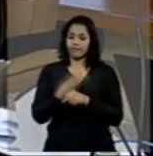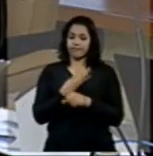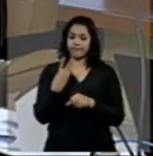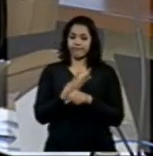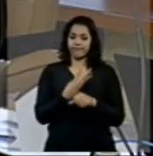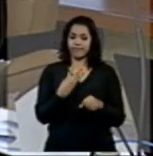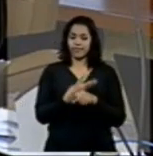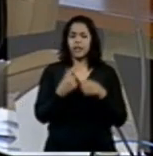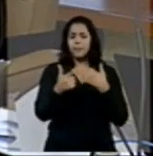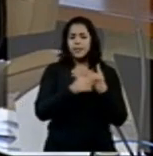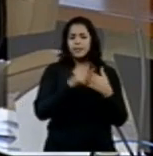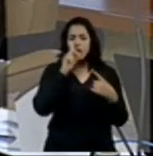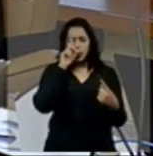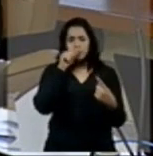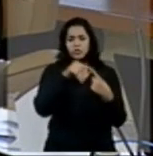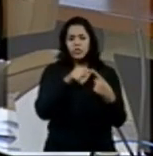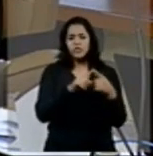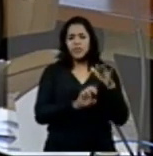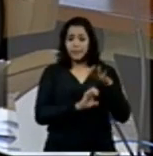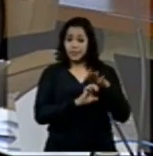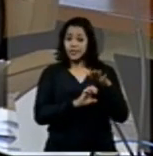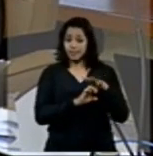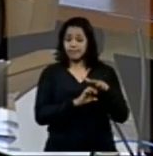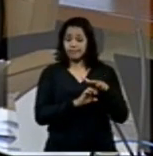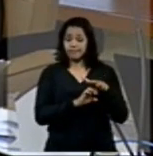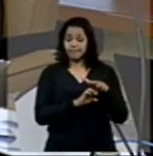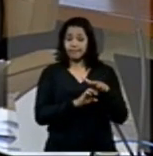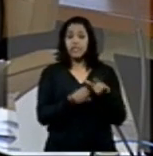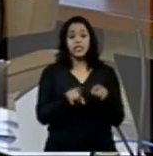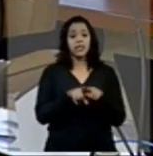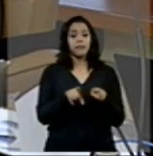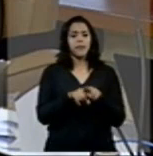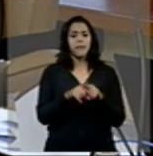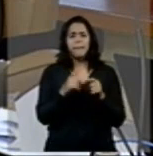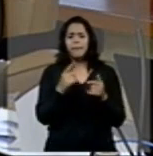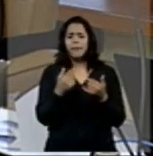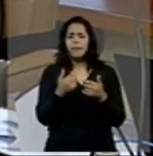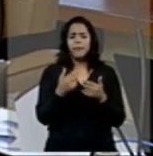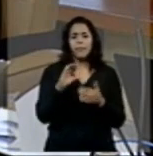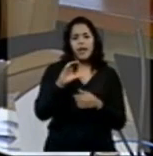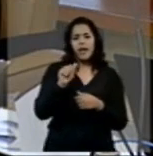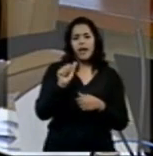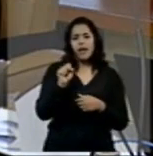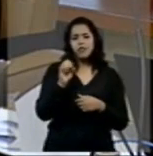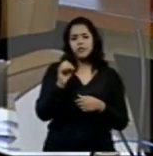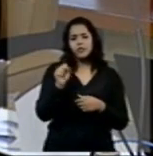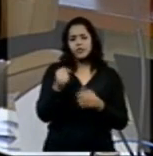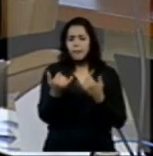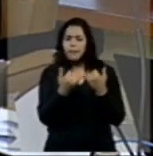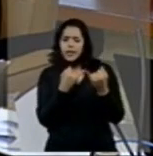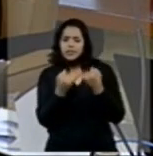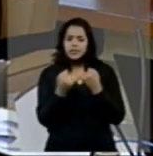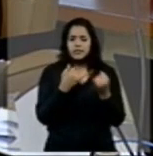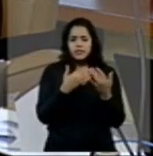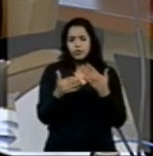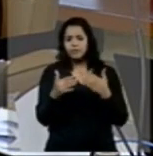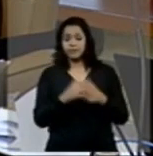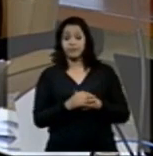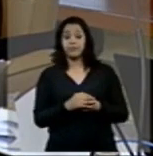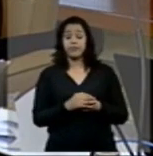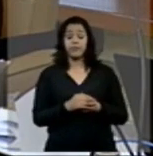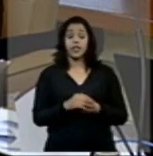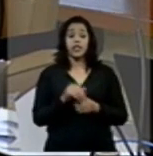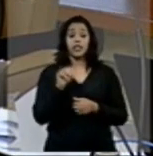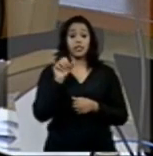atividade meio na administração pública e nas situações assemelhadas. A interpretação do